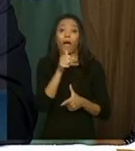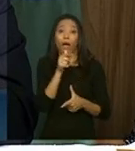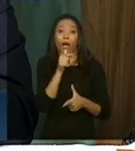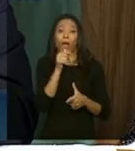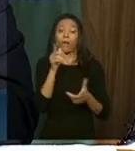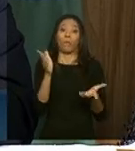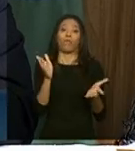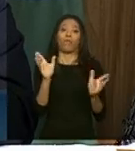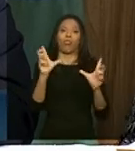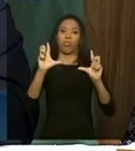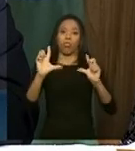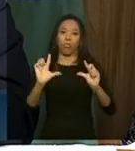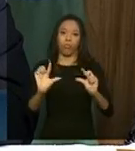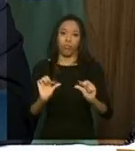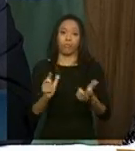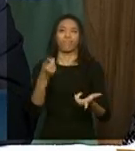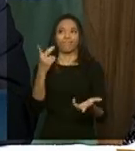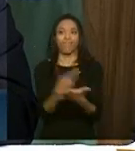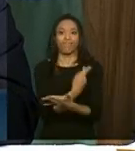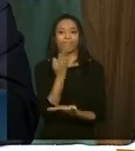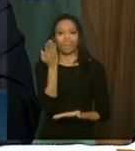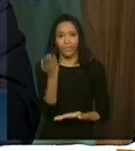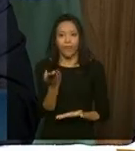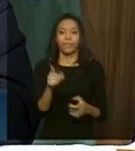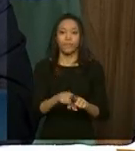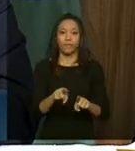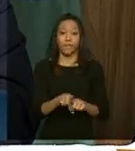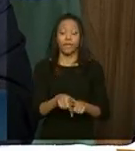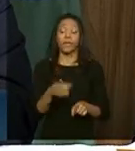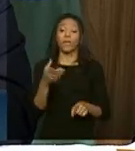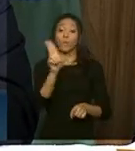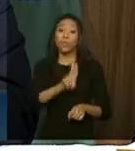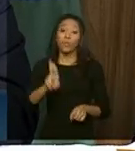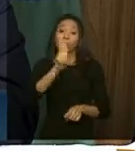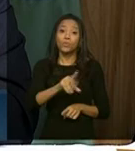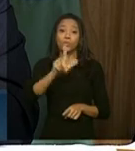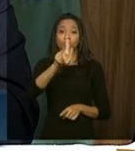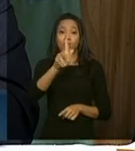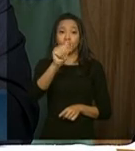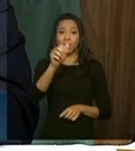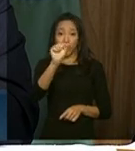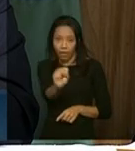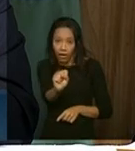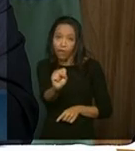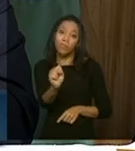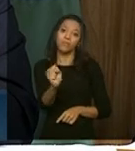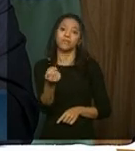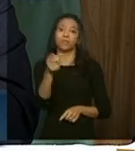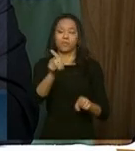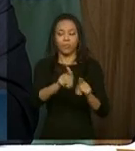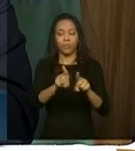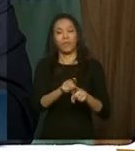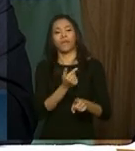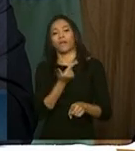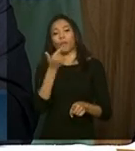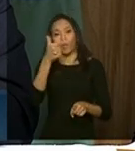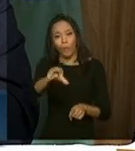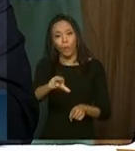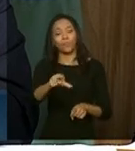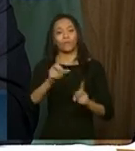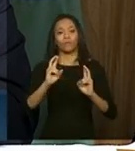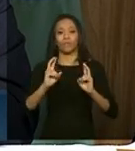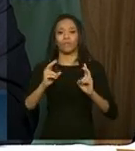precisamos acelerar esses investimentos e também a cadeia de gás natural, biomassas, e é uma outra